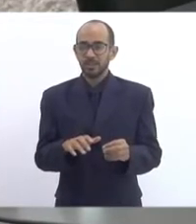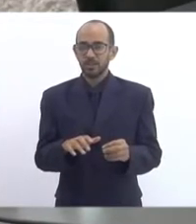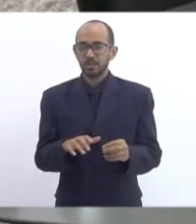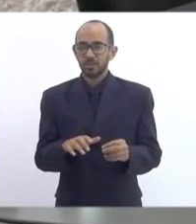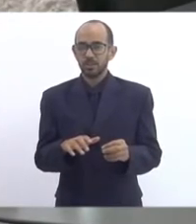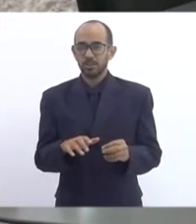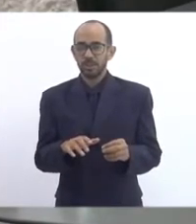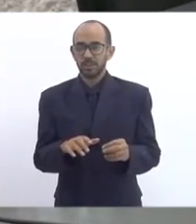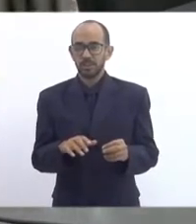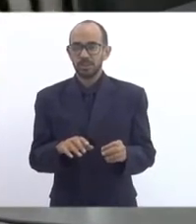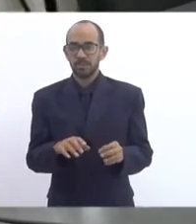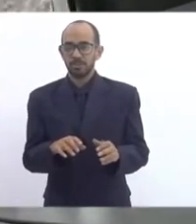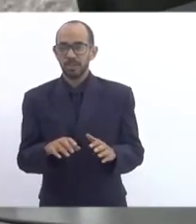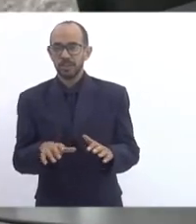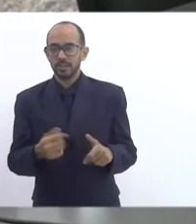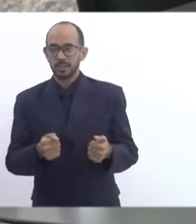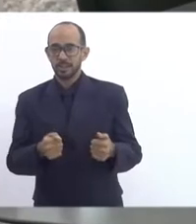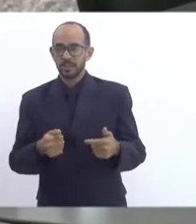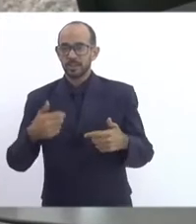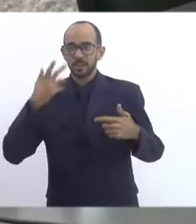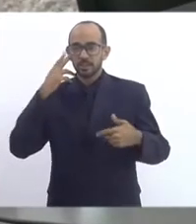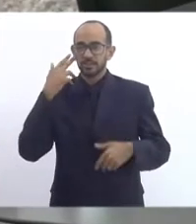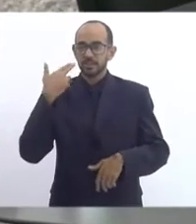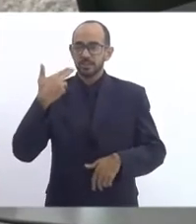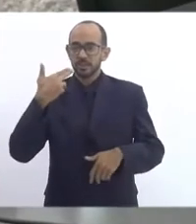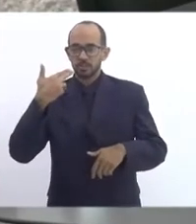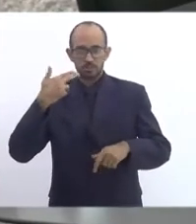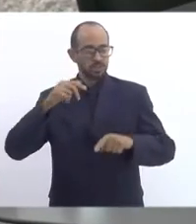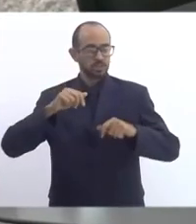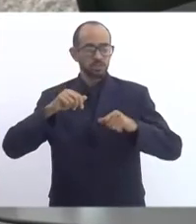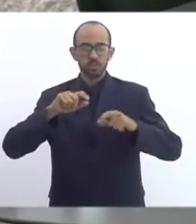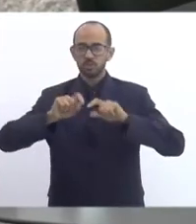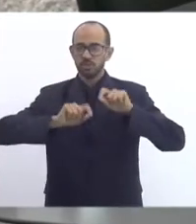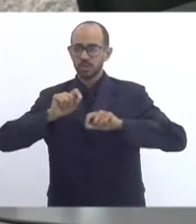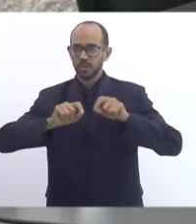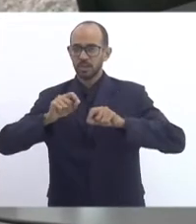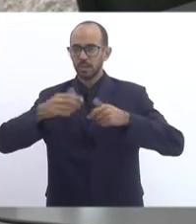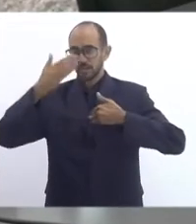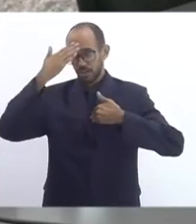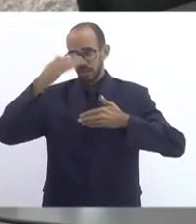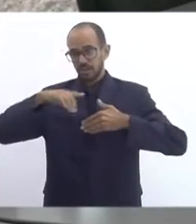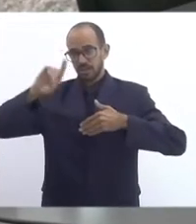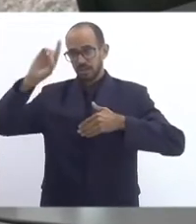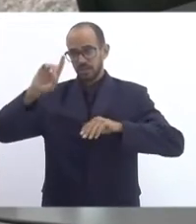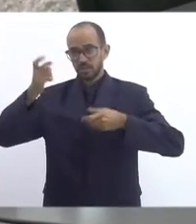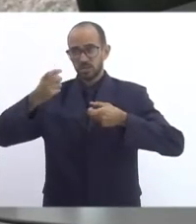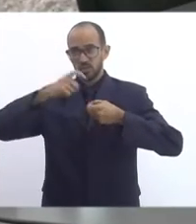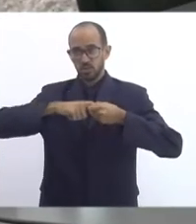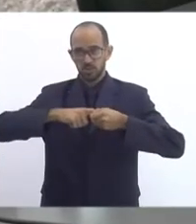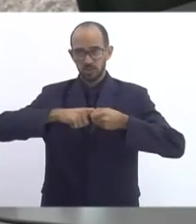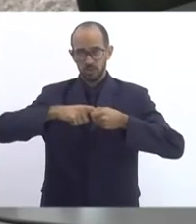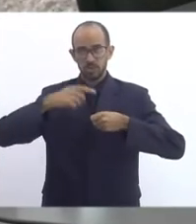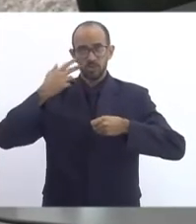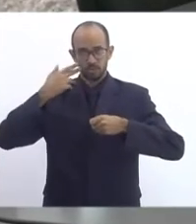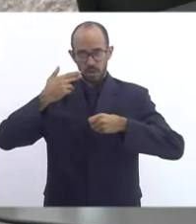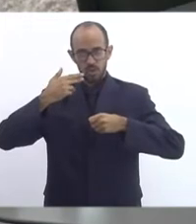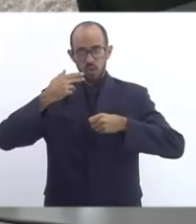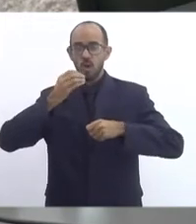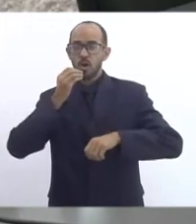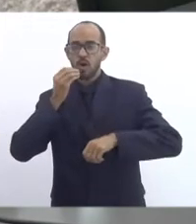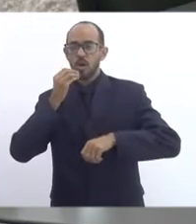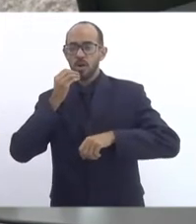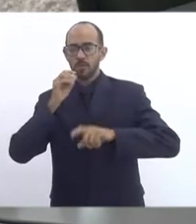Né, as pessoas estão, naturalmente, a vida, graças a Deus, voltando a ser... Graças à vacina. Né? Graças, obviamente. E apesar dos